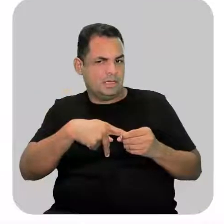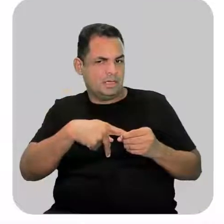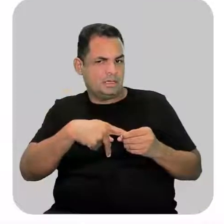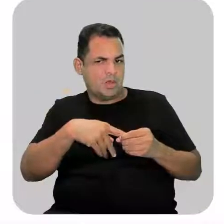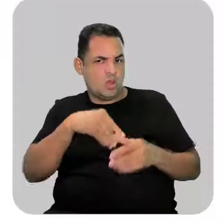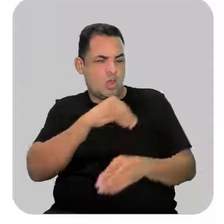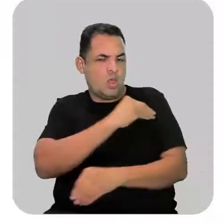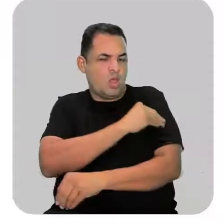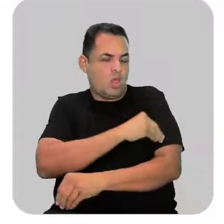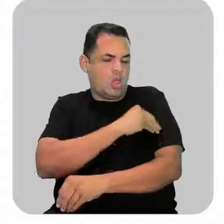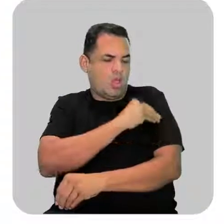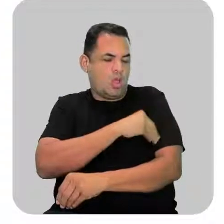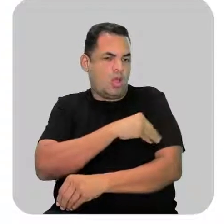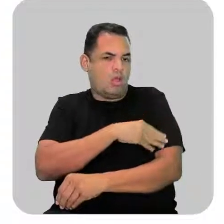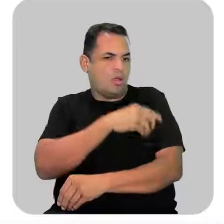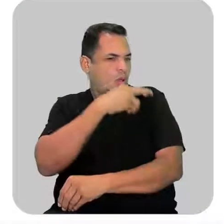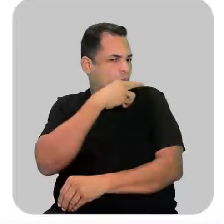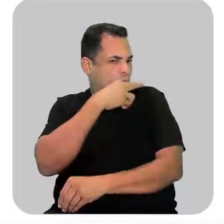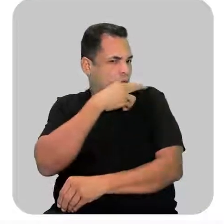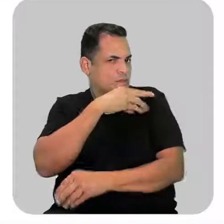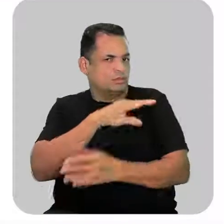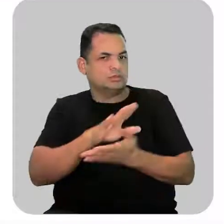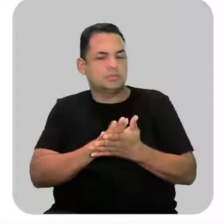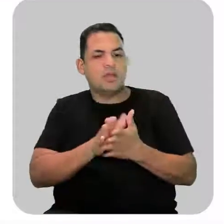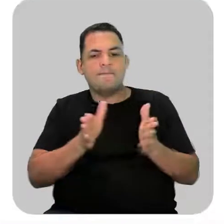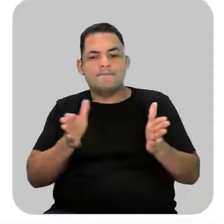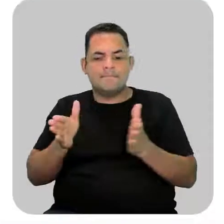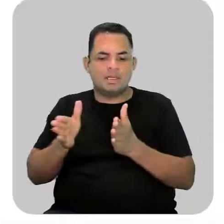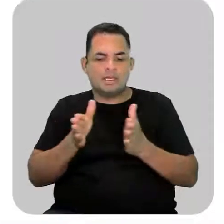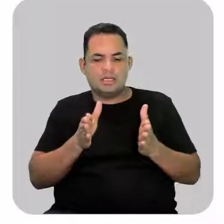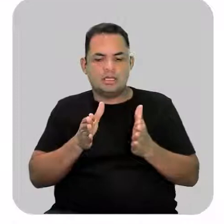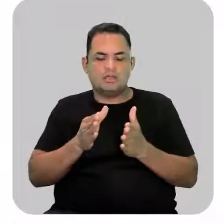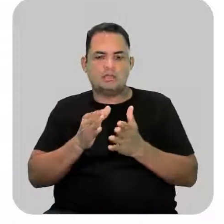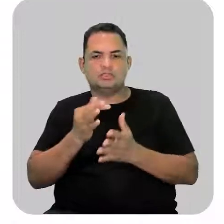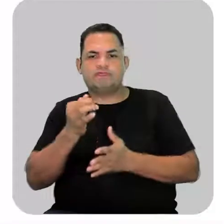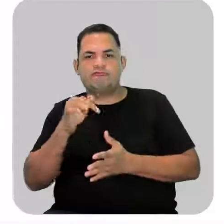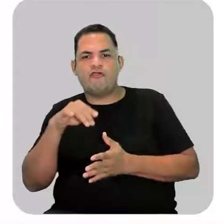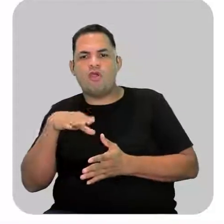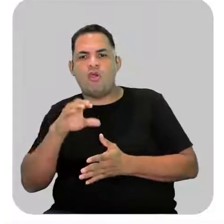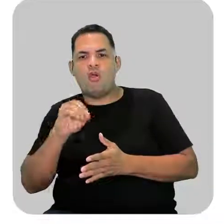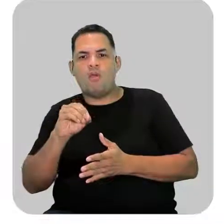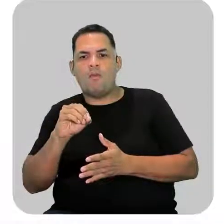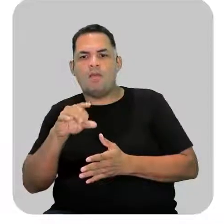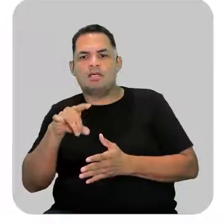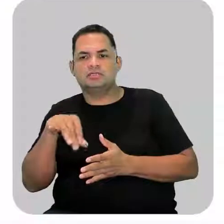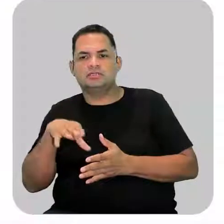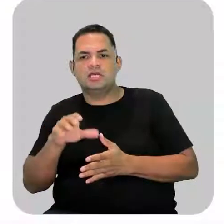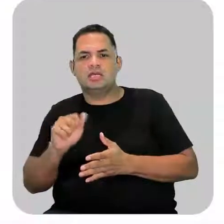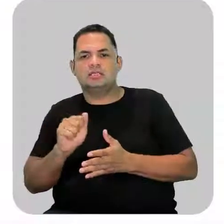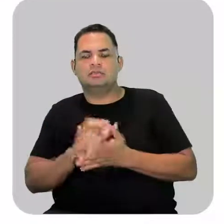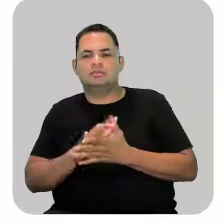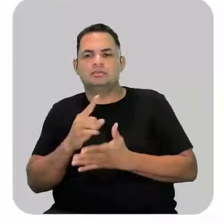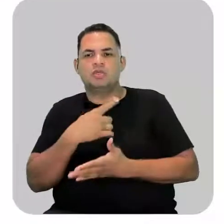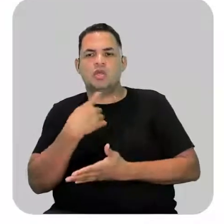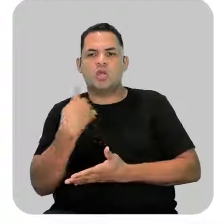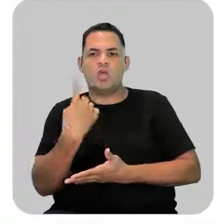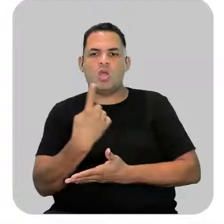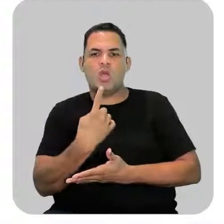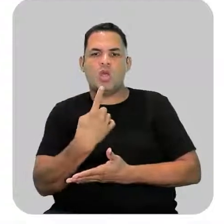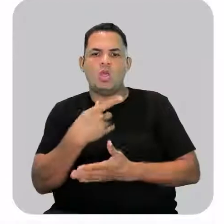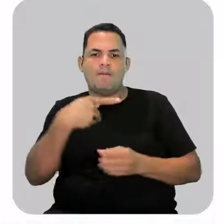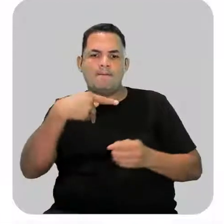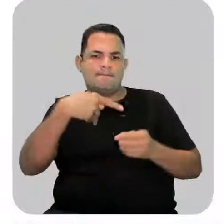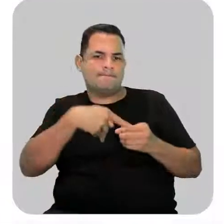álcool de cana é devido à diferença no tempo de formação. A gente estudou que o petróleo ele